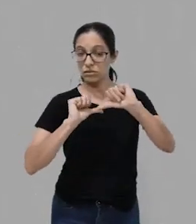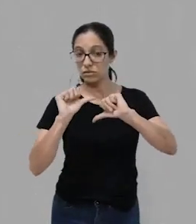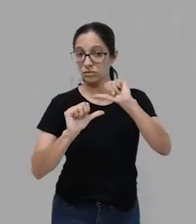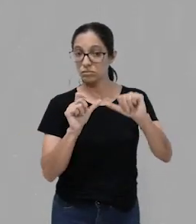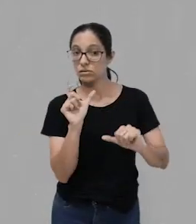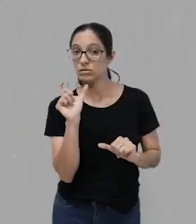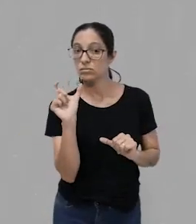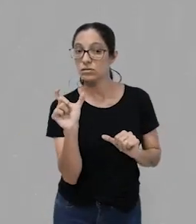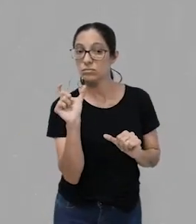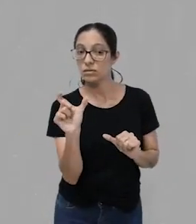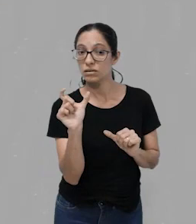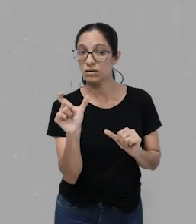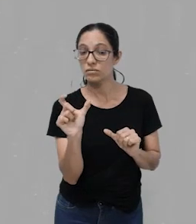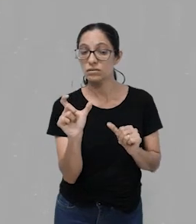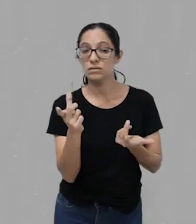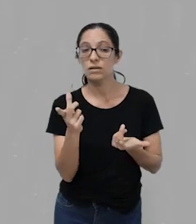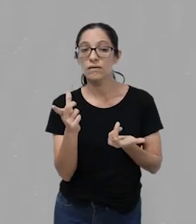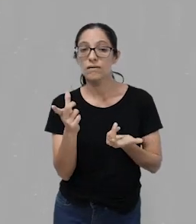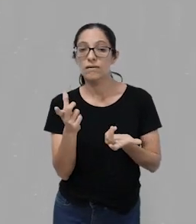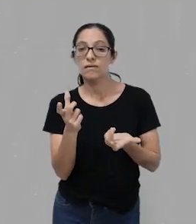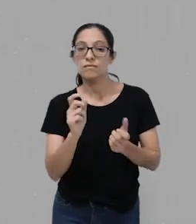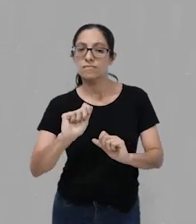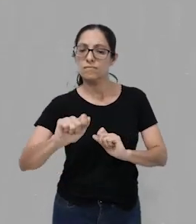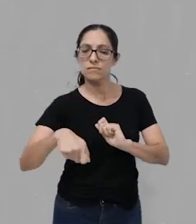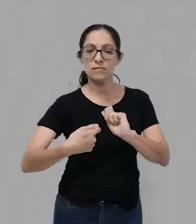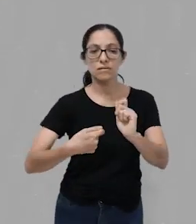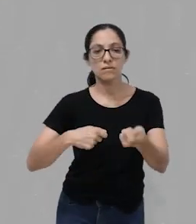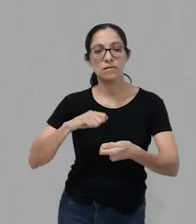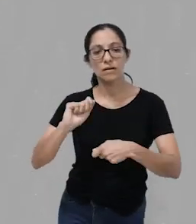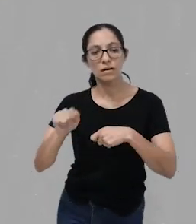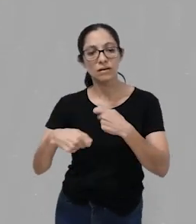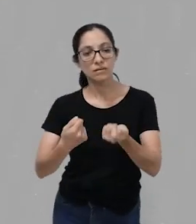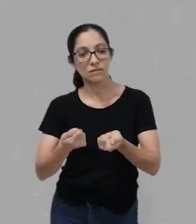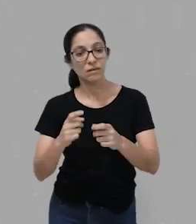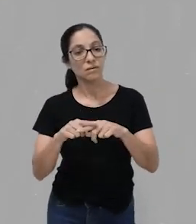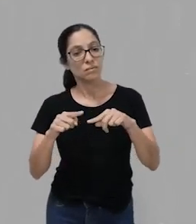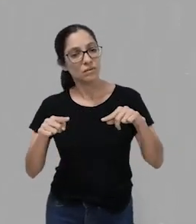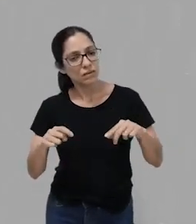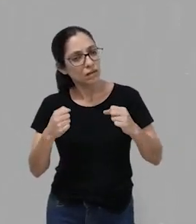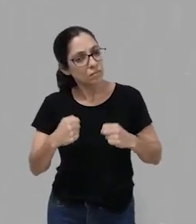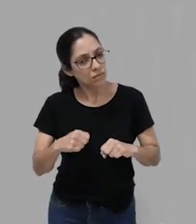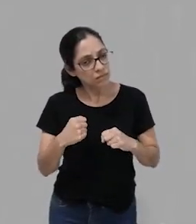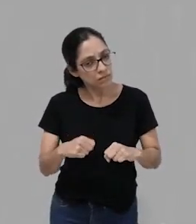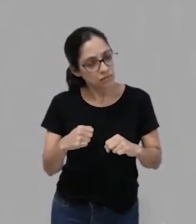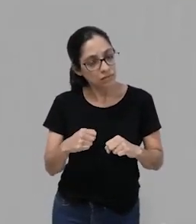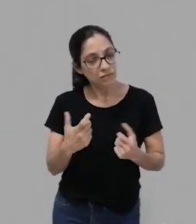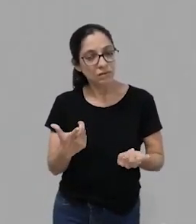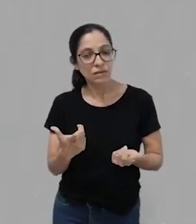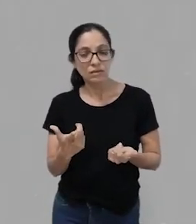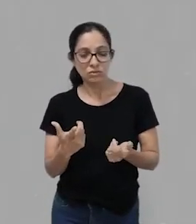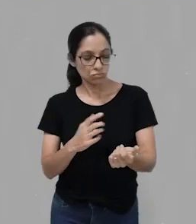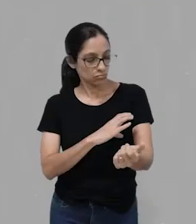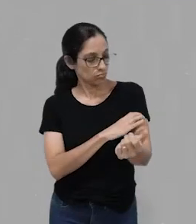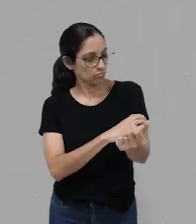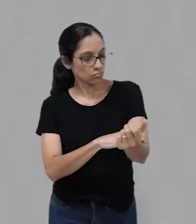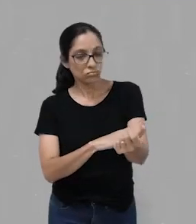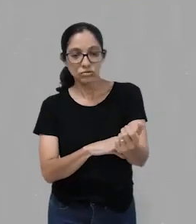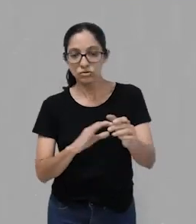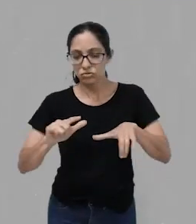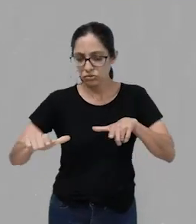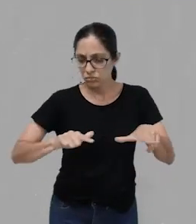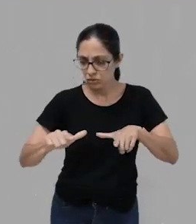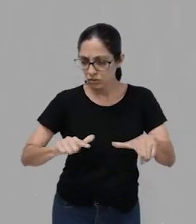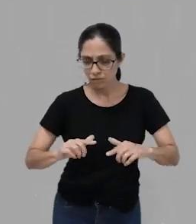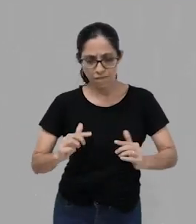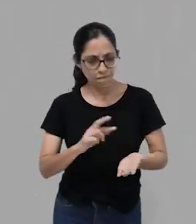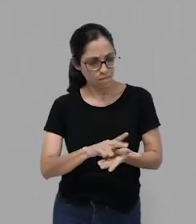em gestos, mas ela precisa que seu músculo esteja trabalhando em várias ações que ela faz ali o tempo todo ali,